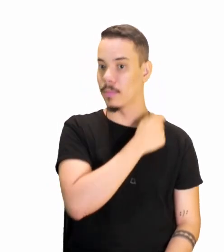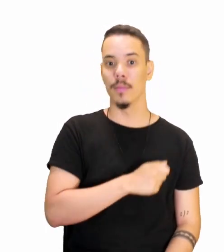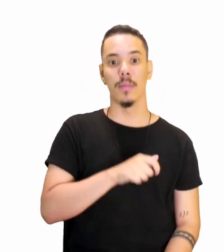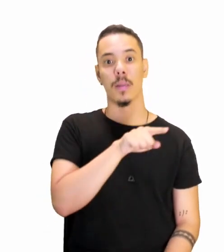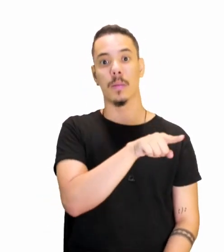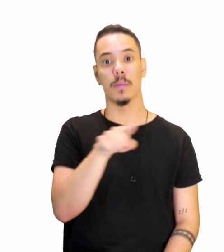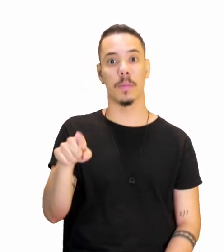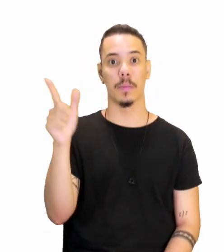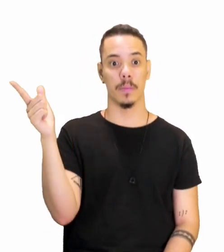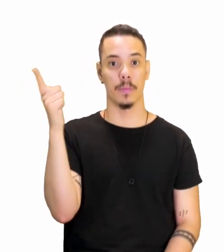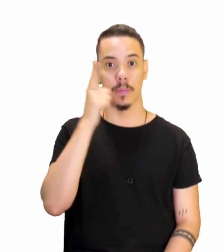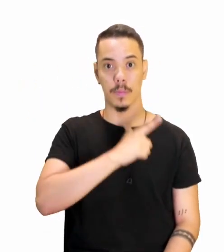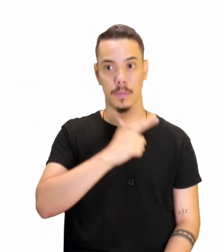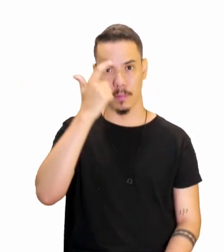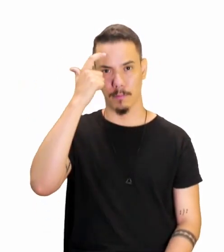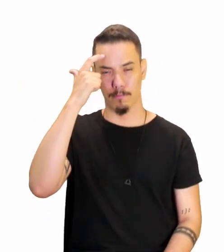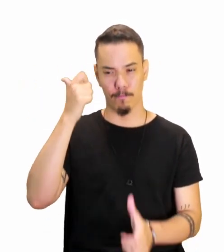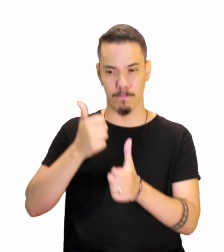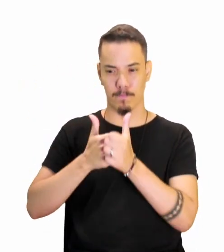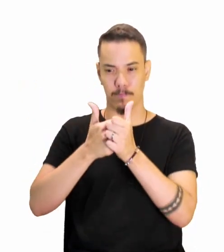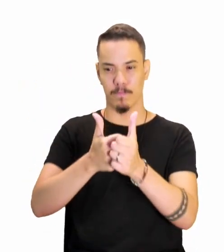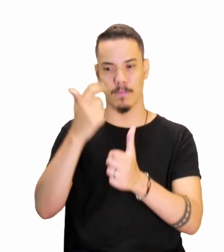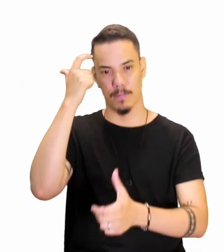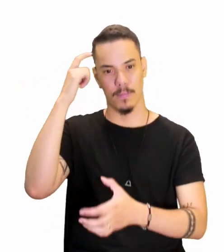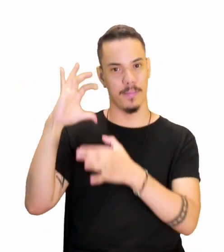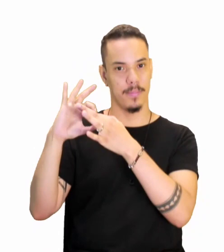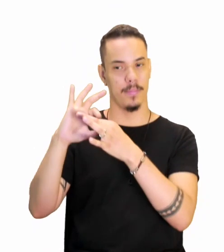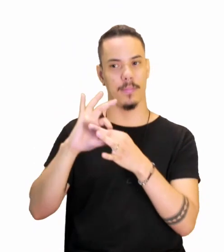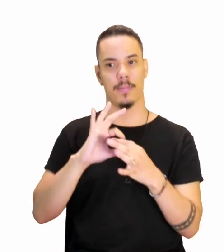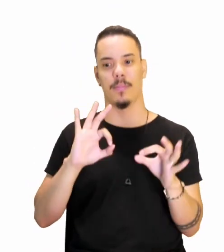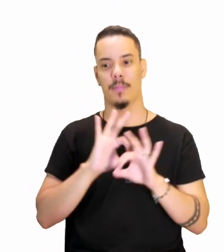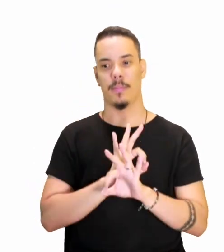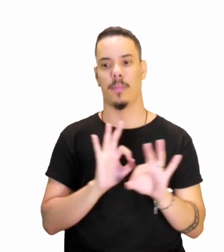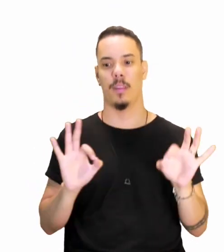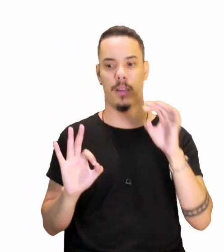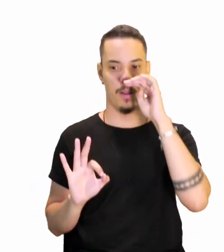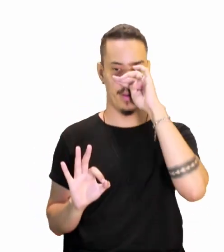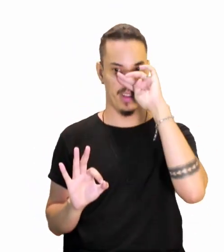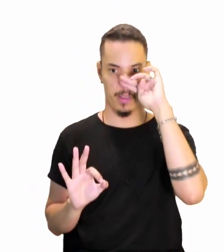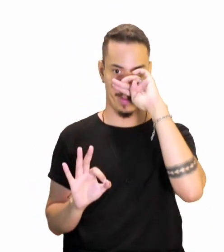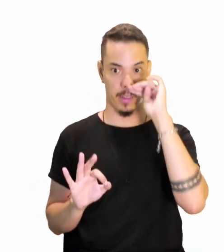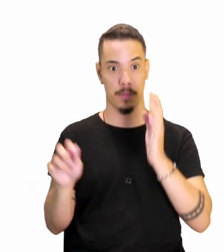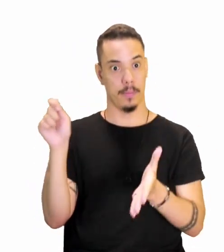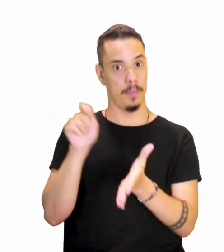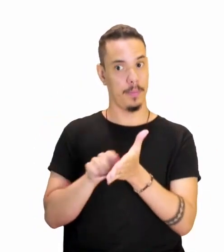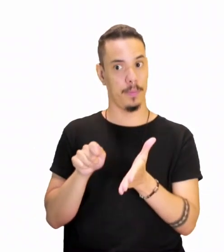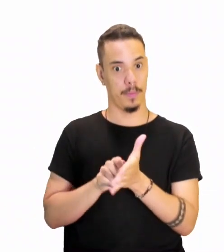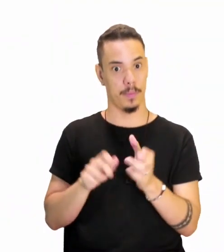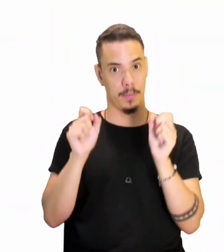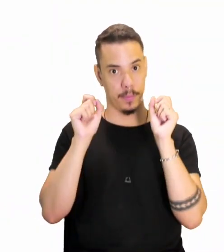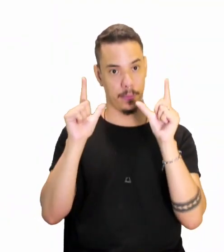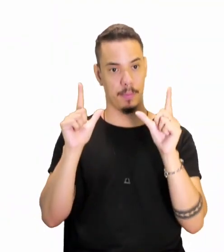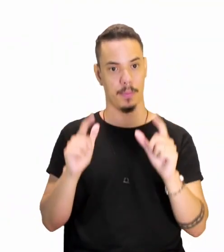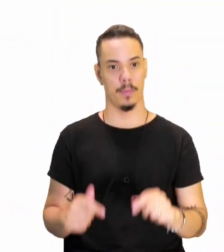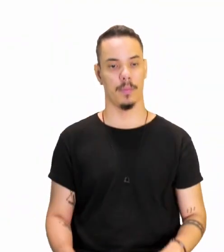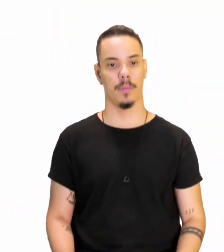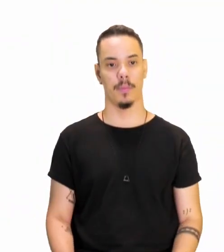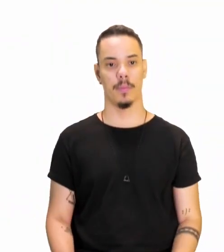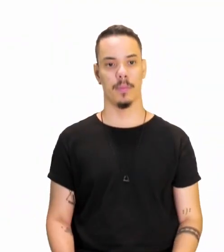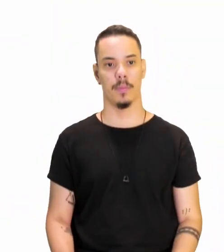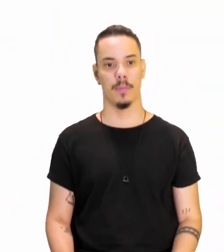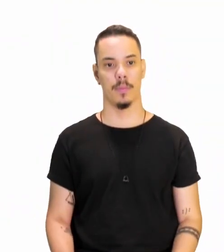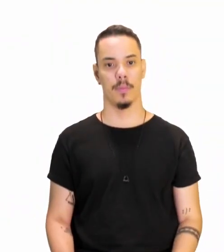acompanhando aqui o raciocínio? Ótimo! Então, vamos lá? Vamos tomar nota. O que nós temos aqui, ó, para tomar